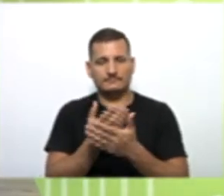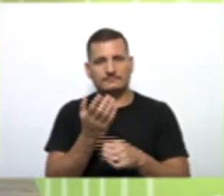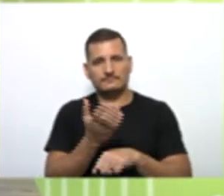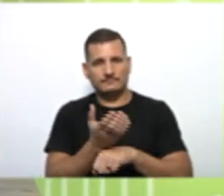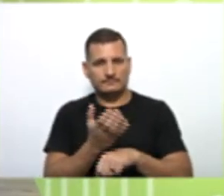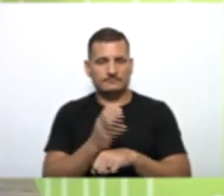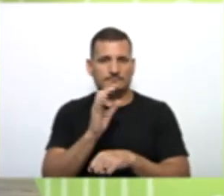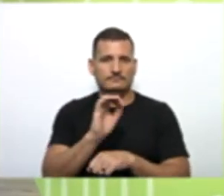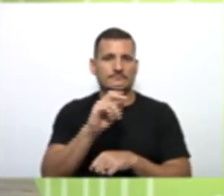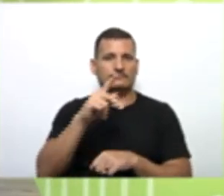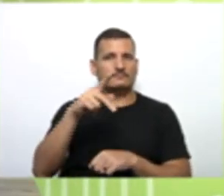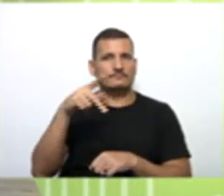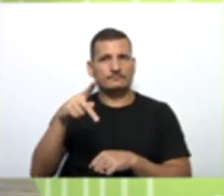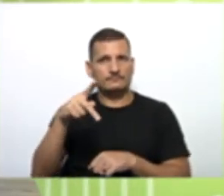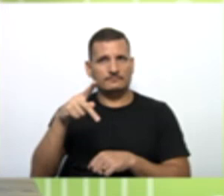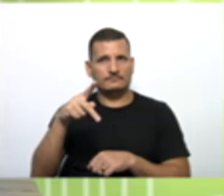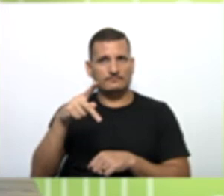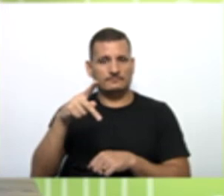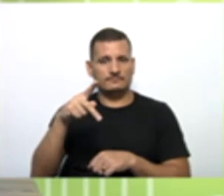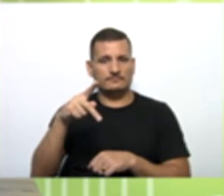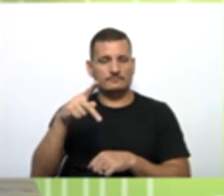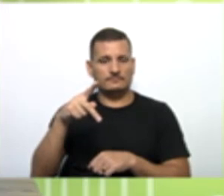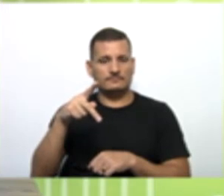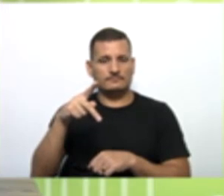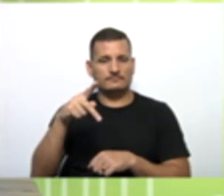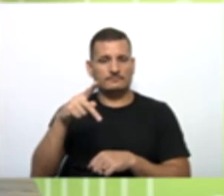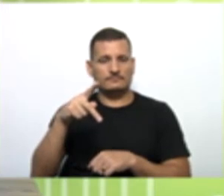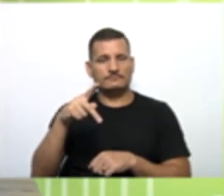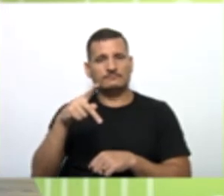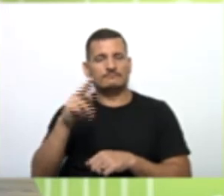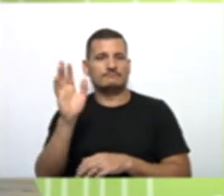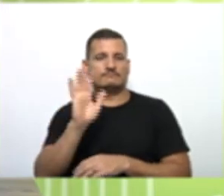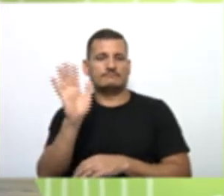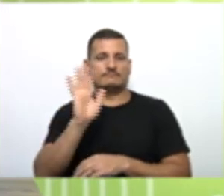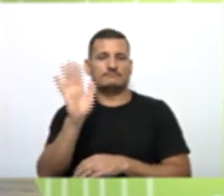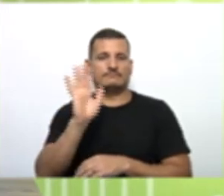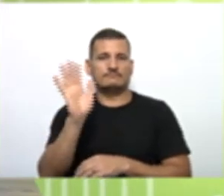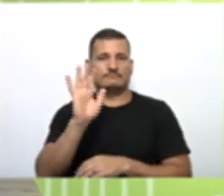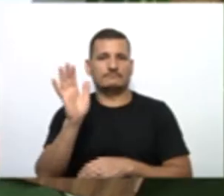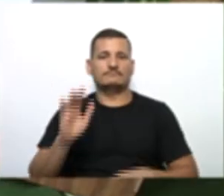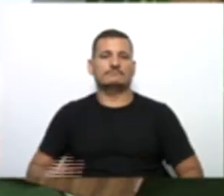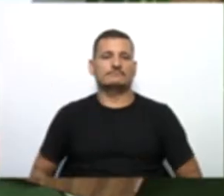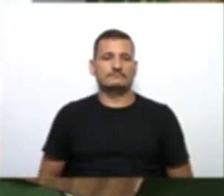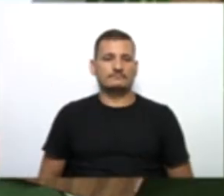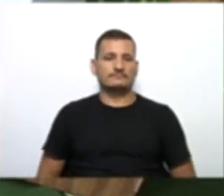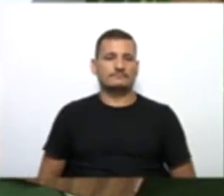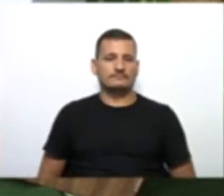de orientação para pesquisa e prática profissional. E até a próxima. Bonanças!